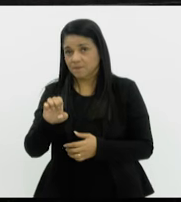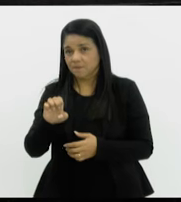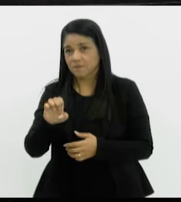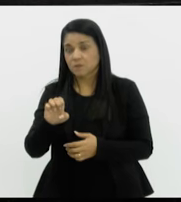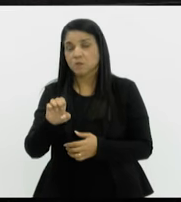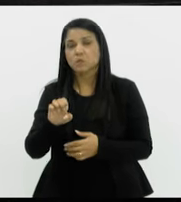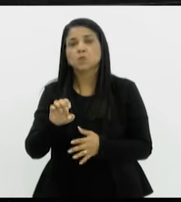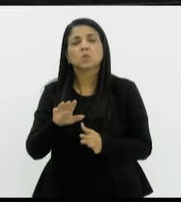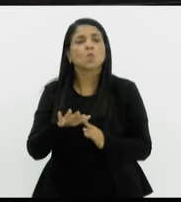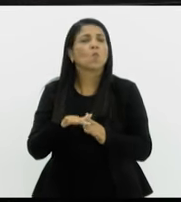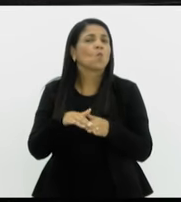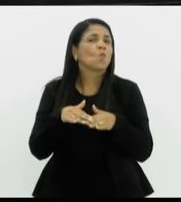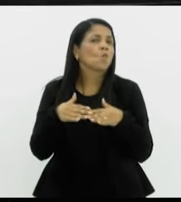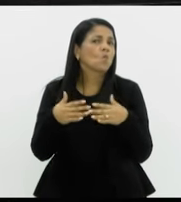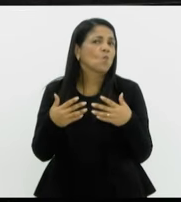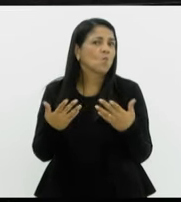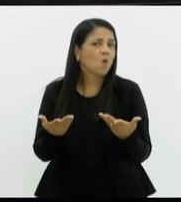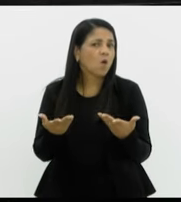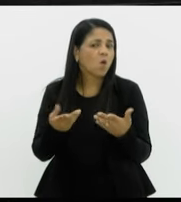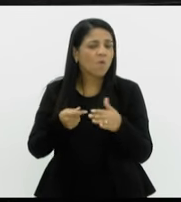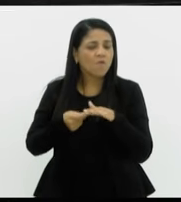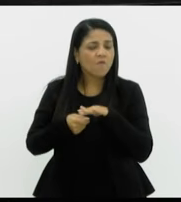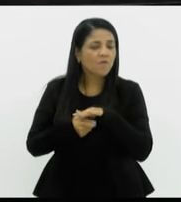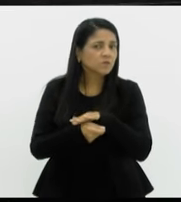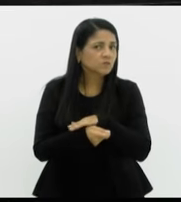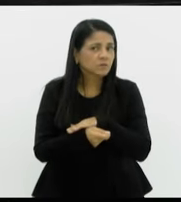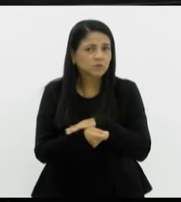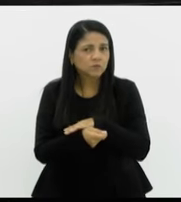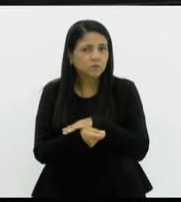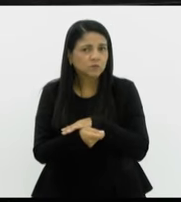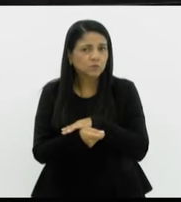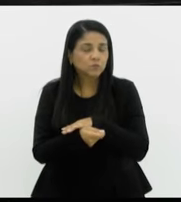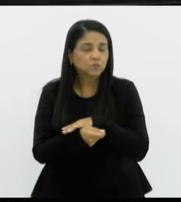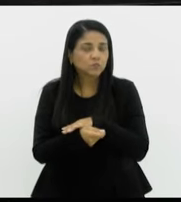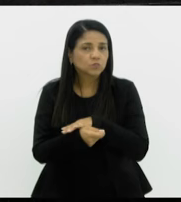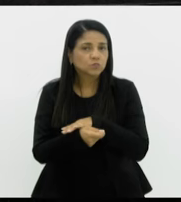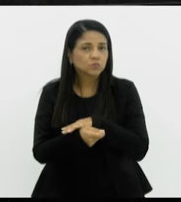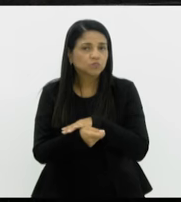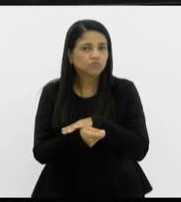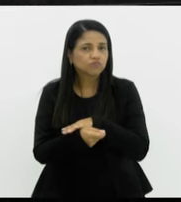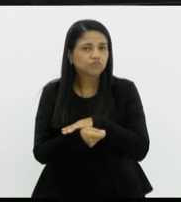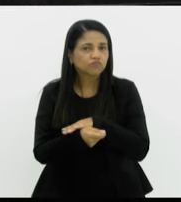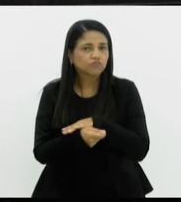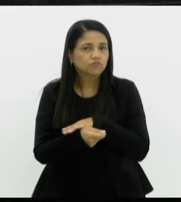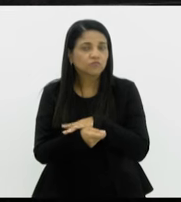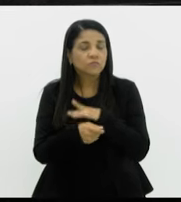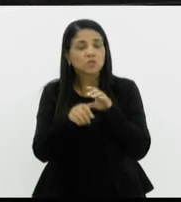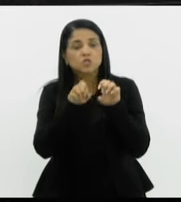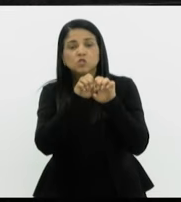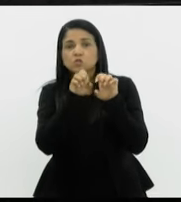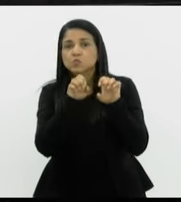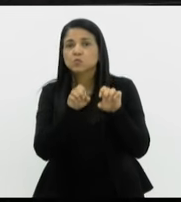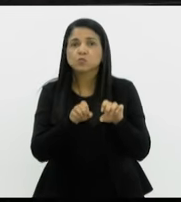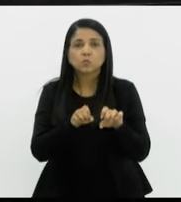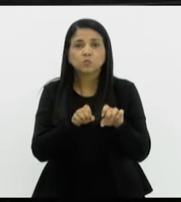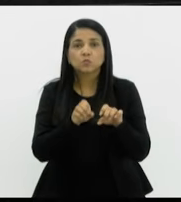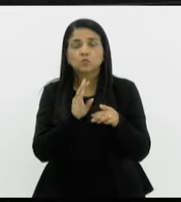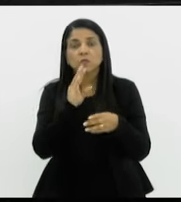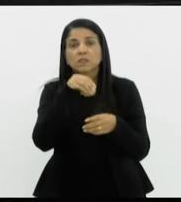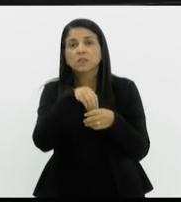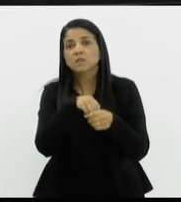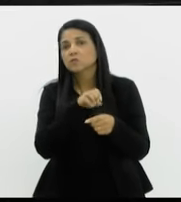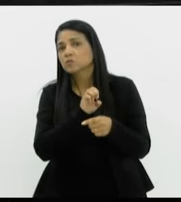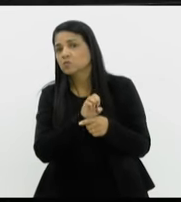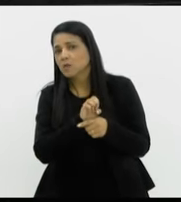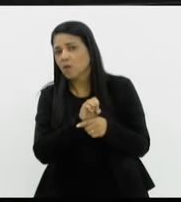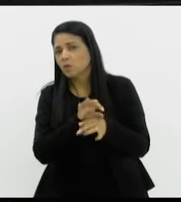Quais foram os investimentos estruturantes que aconteceram no estado do Rio